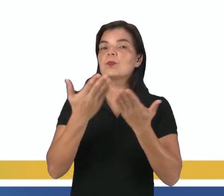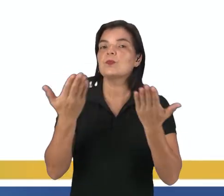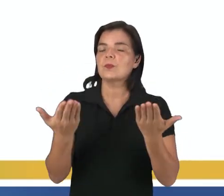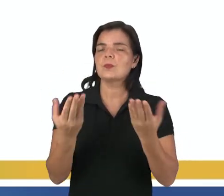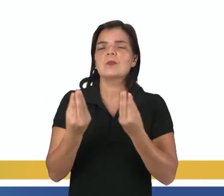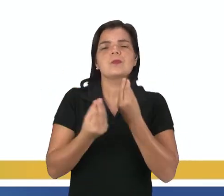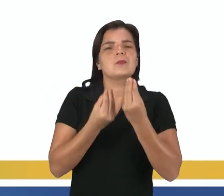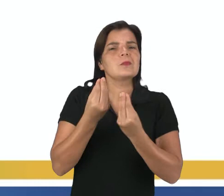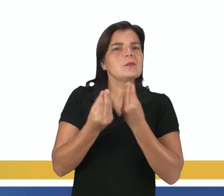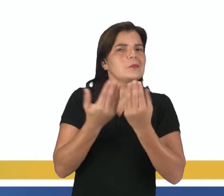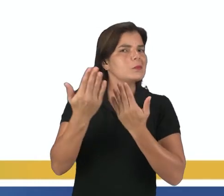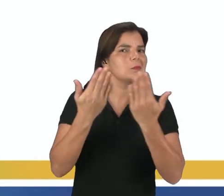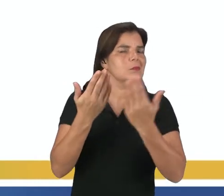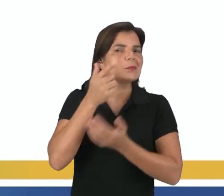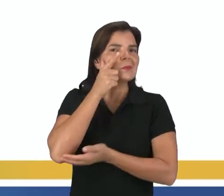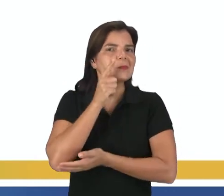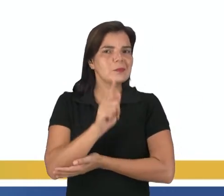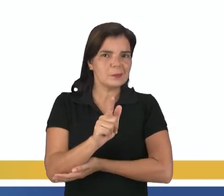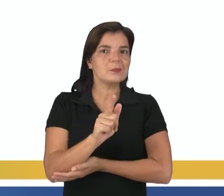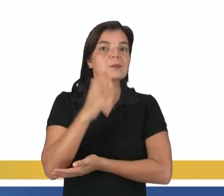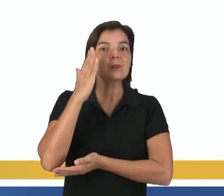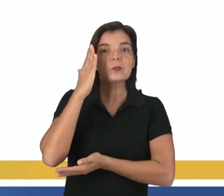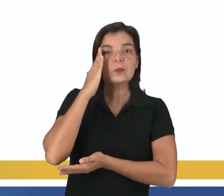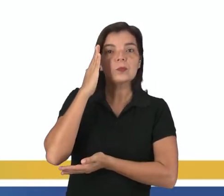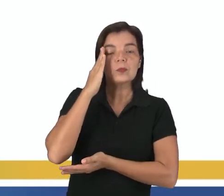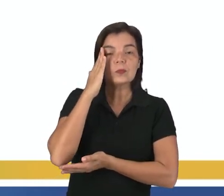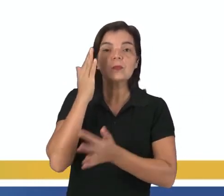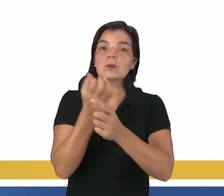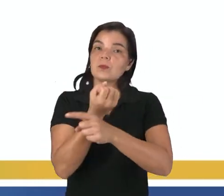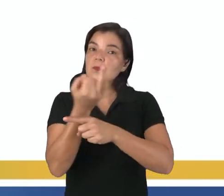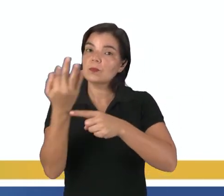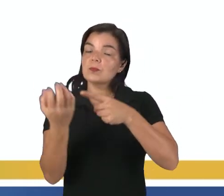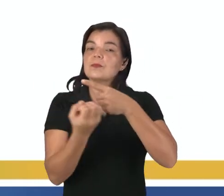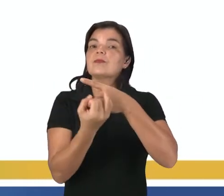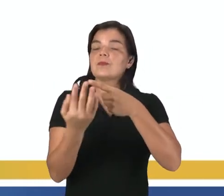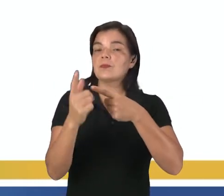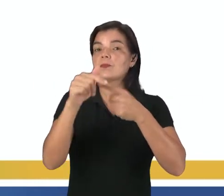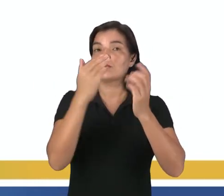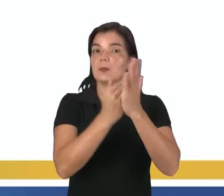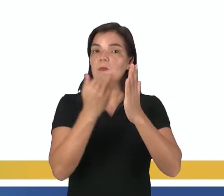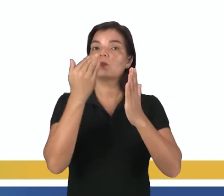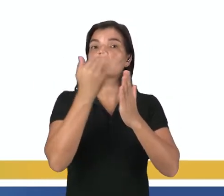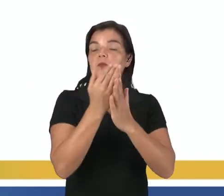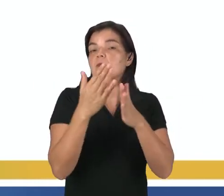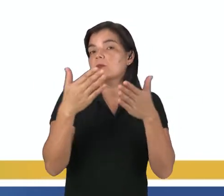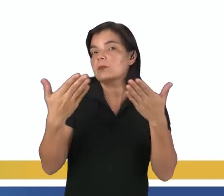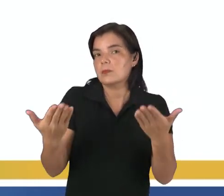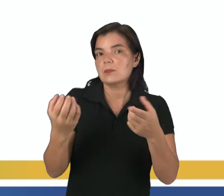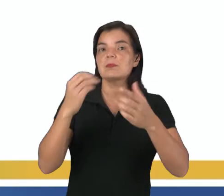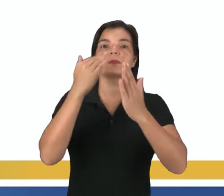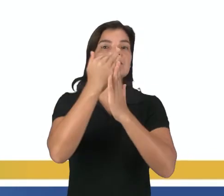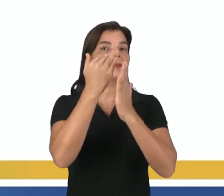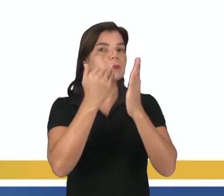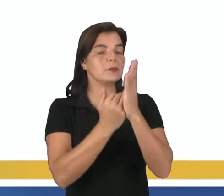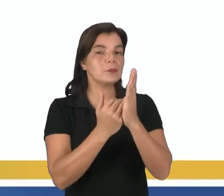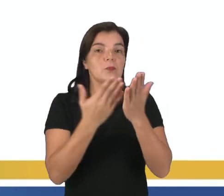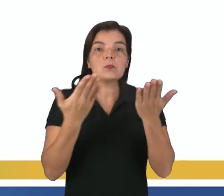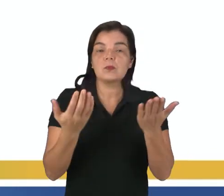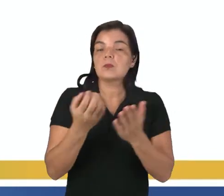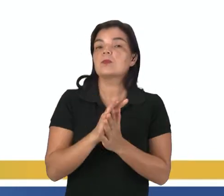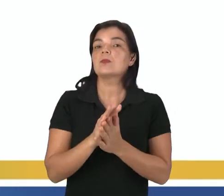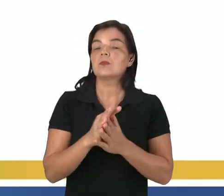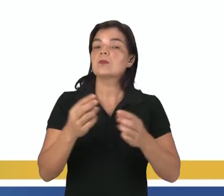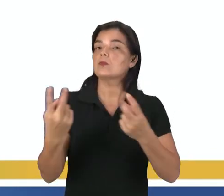compara frações? Como eu consigo entender que fração é maior e qual fração é menor? Ou quando